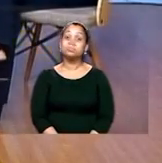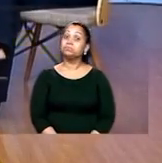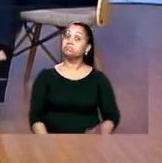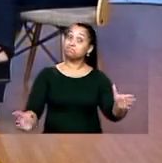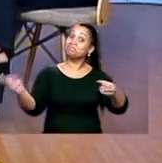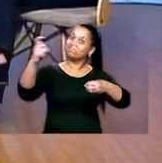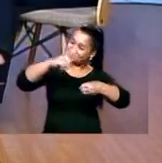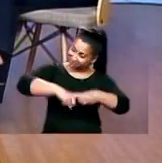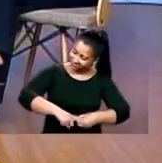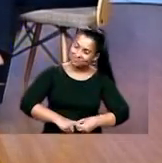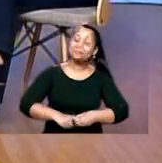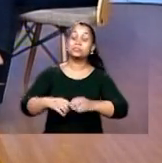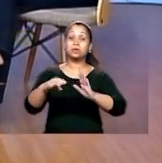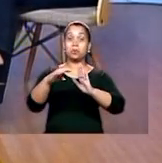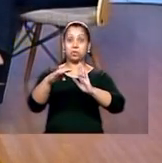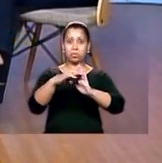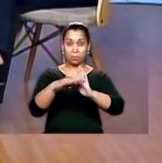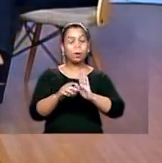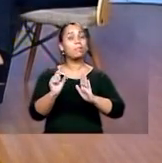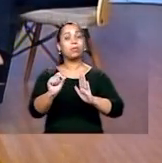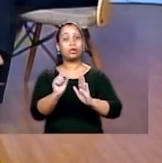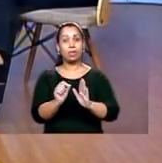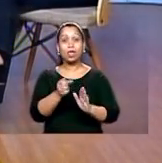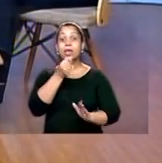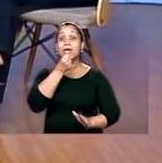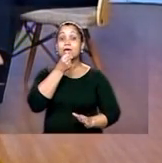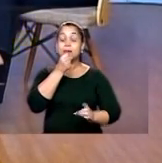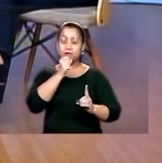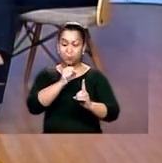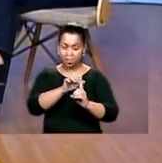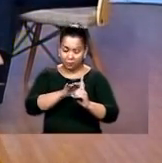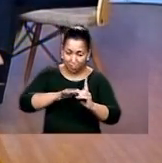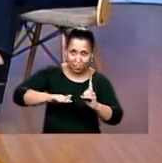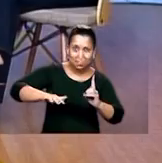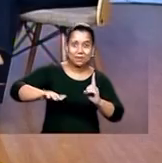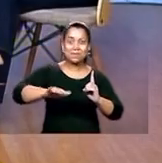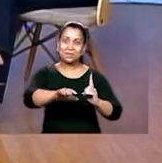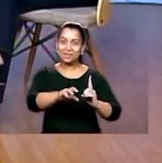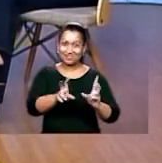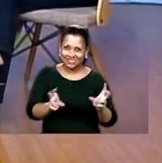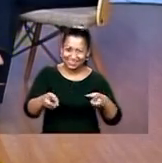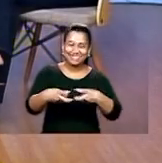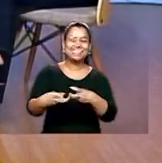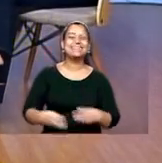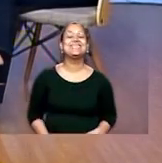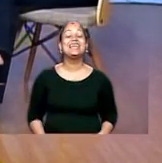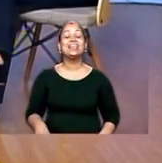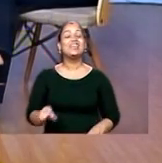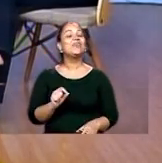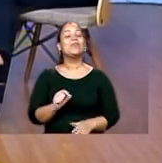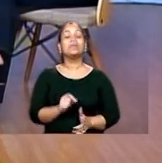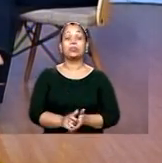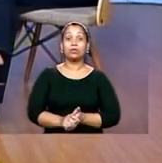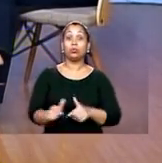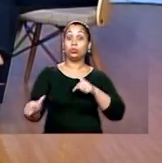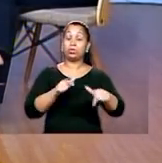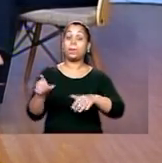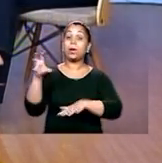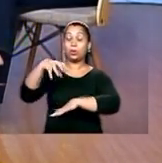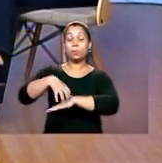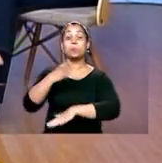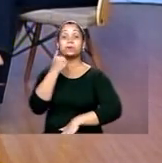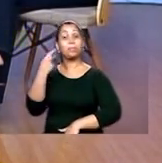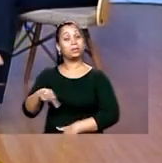Olá, estamos de volta com o programa Câmara na Comunidade. Hoje a gente está falando sobre o trabalho, um extenso trabalho do Banco de Alimentos aqui do